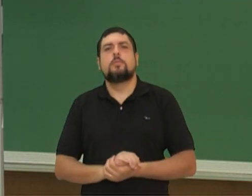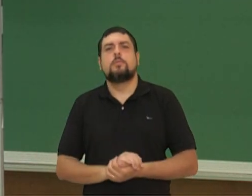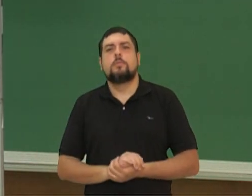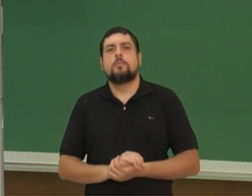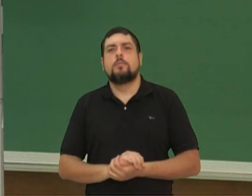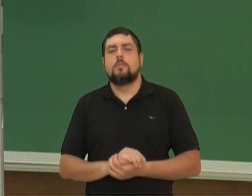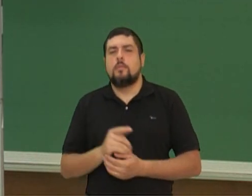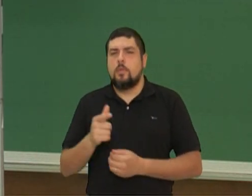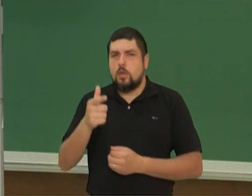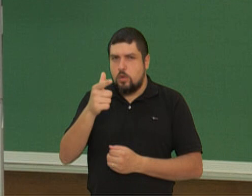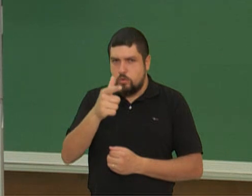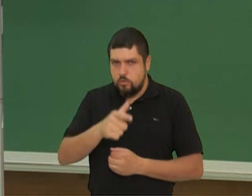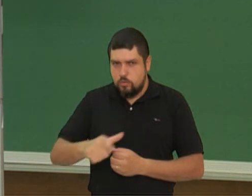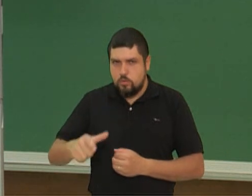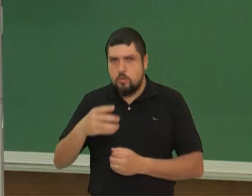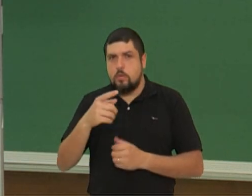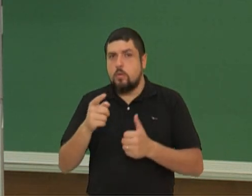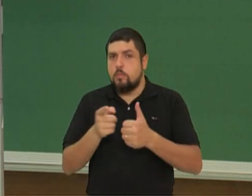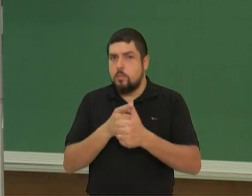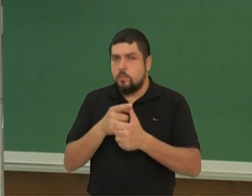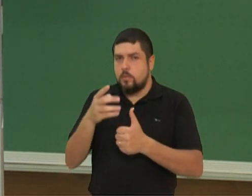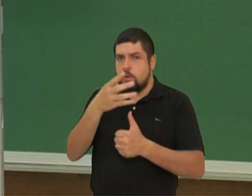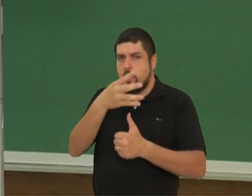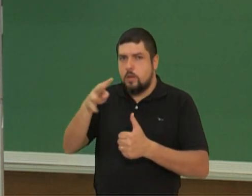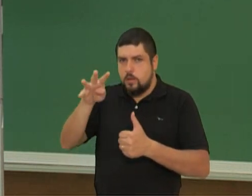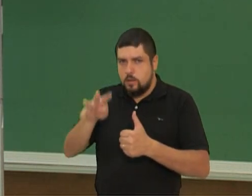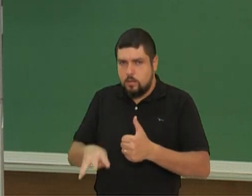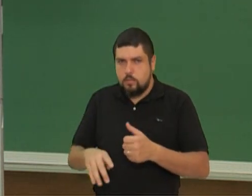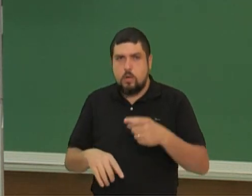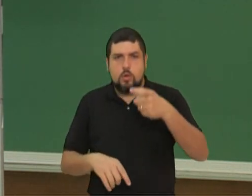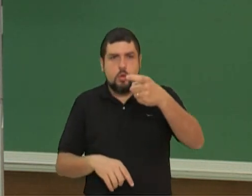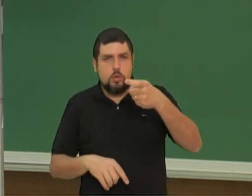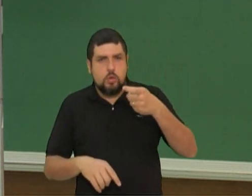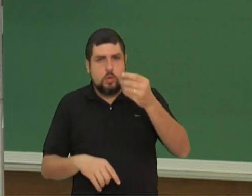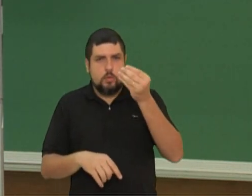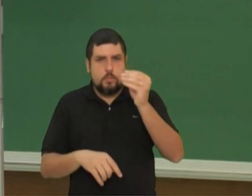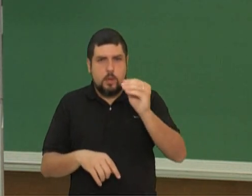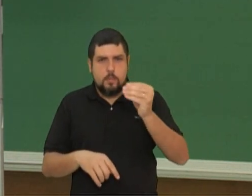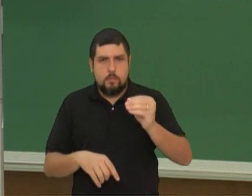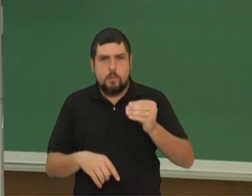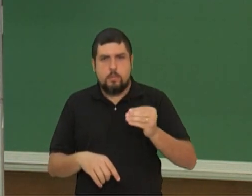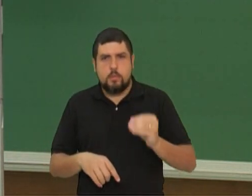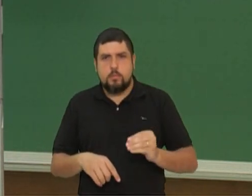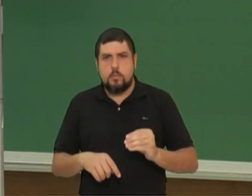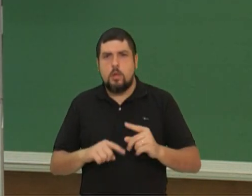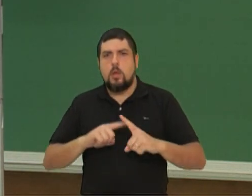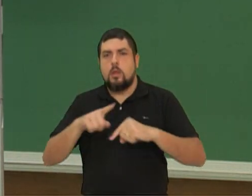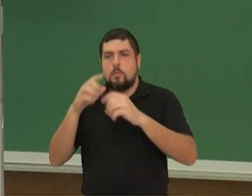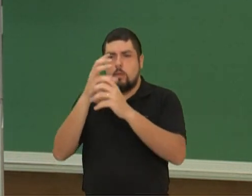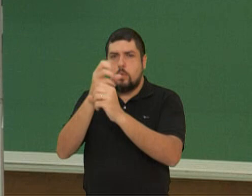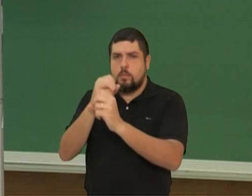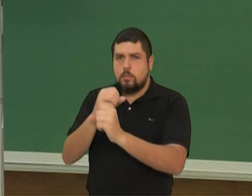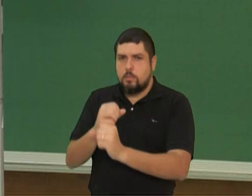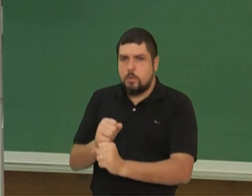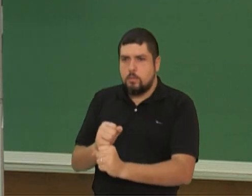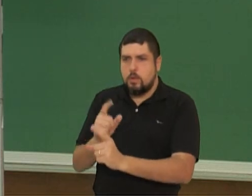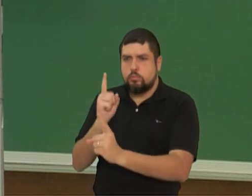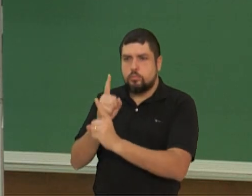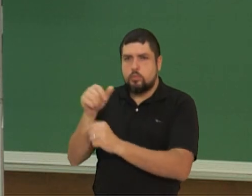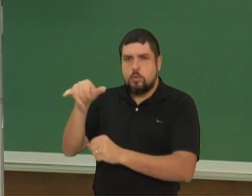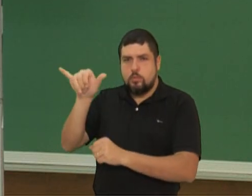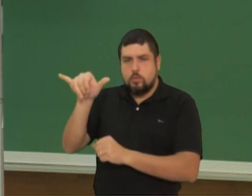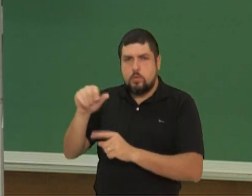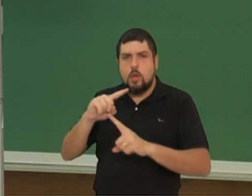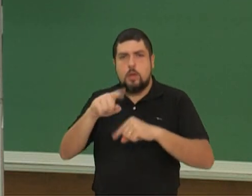De novo, monta a tabela, escolhe os valores para x, determina os valores de y e